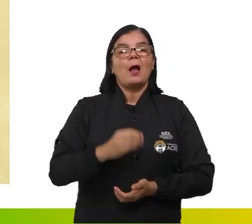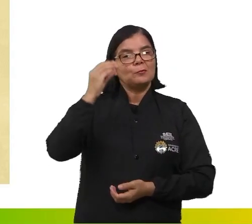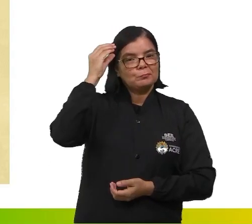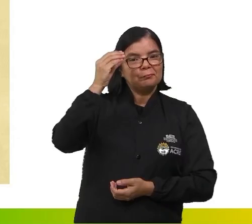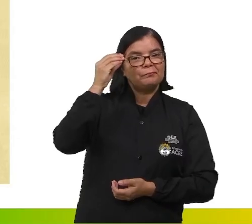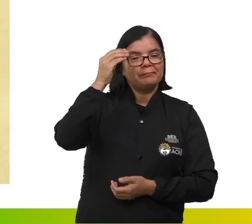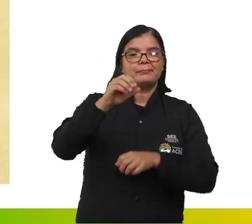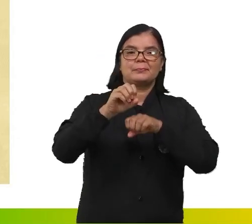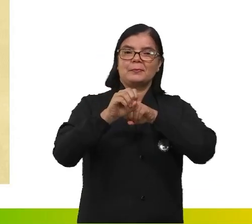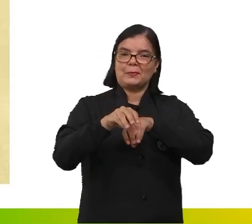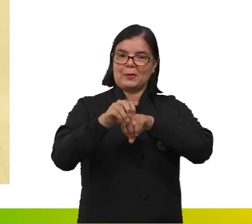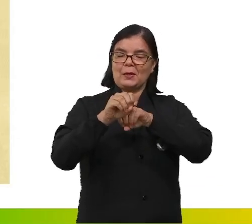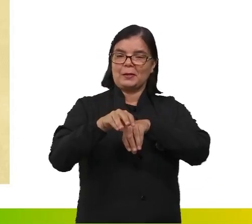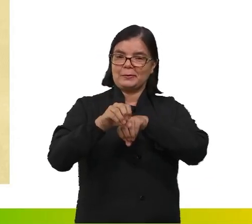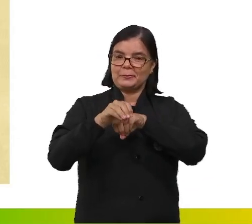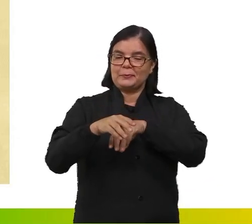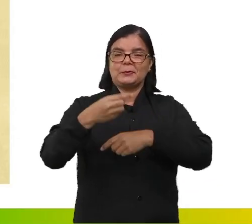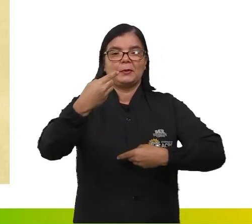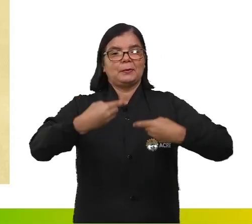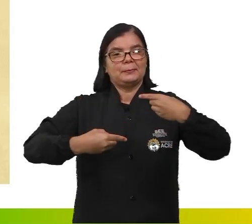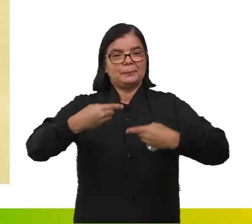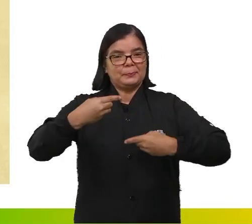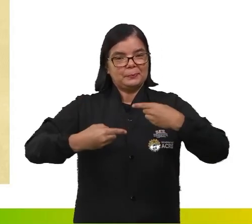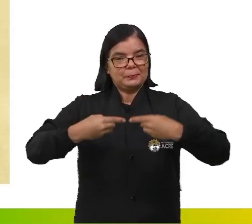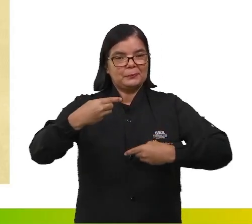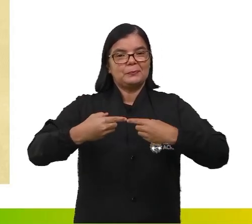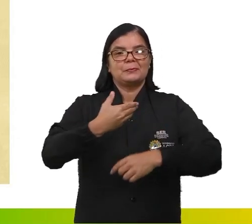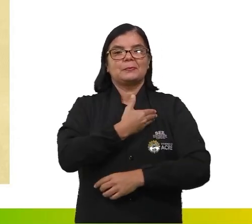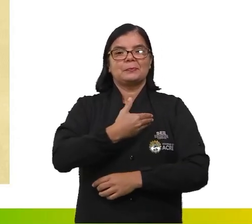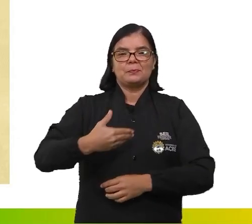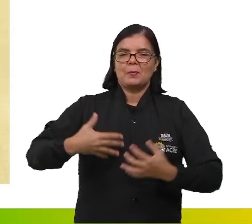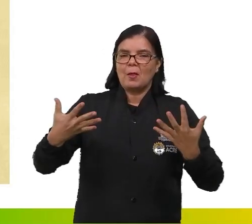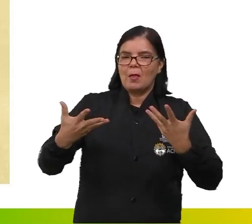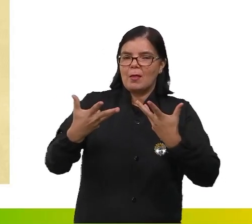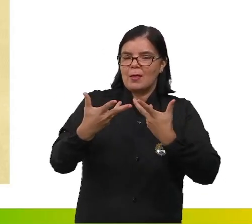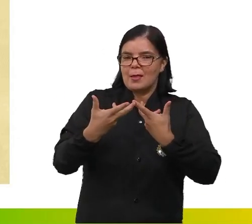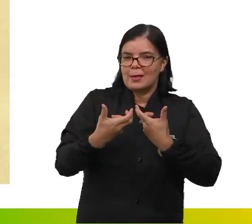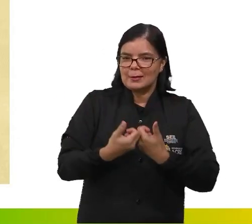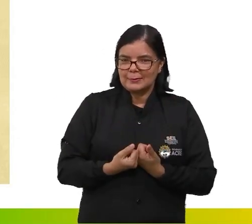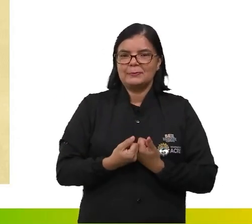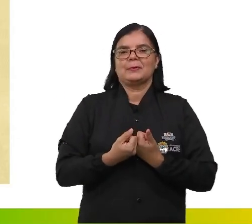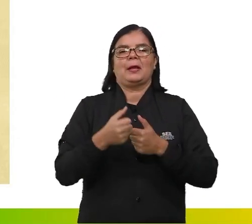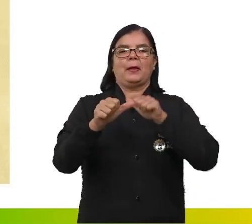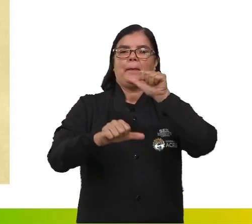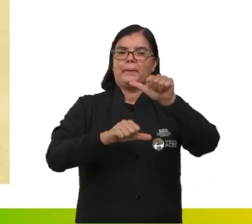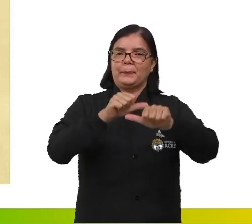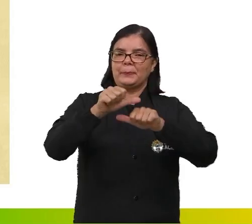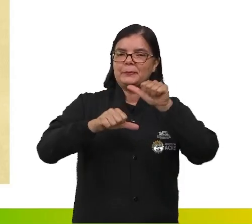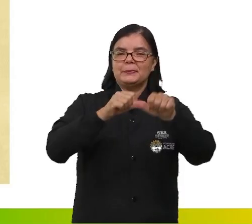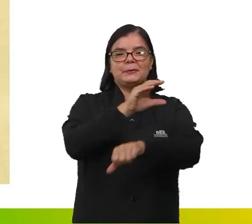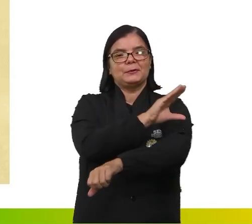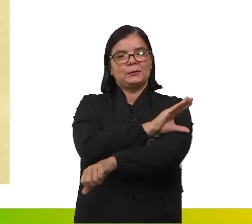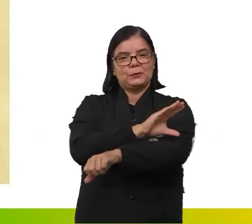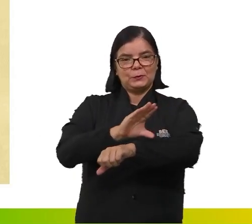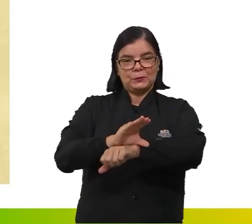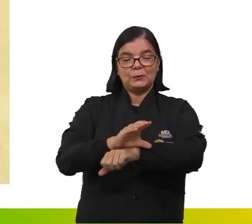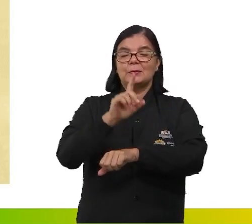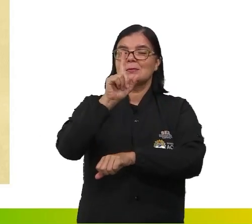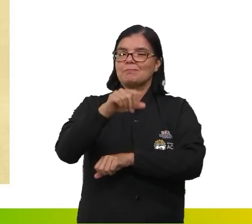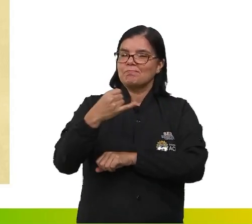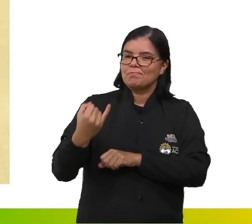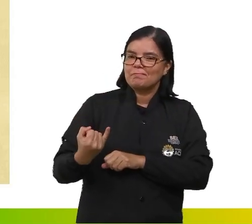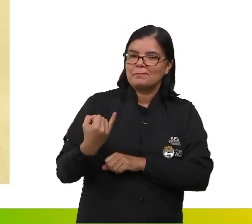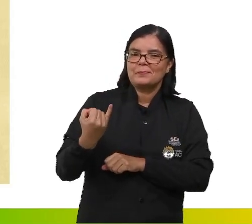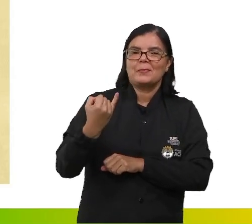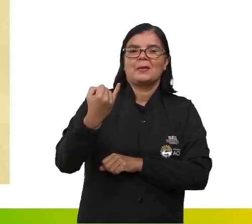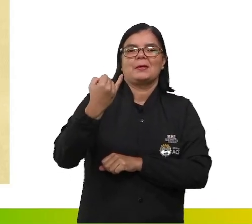A conscientização, a educação, políticas públicas eficazes e a mudança cultural